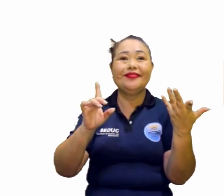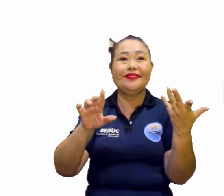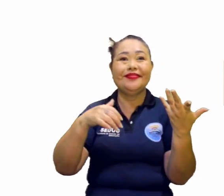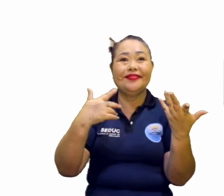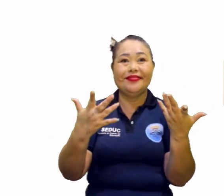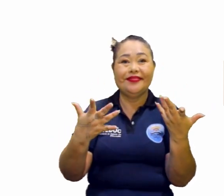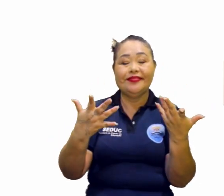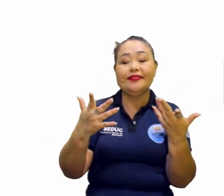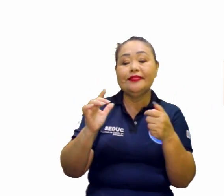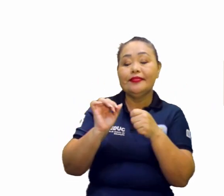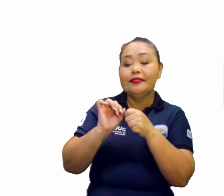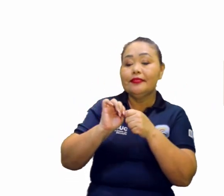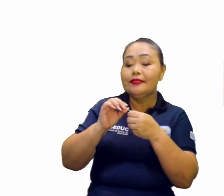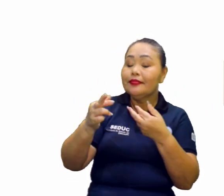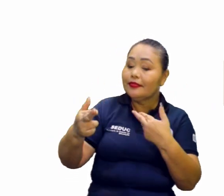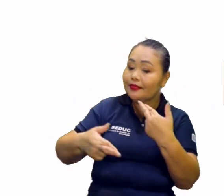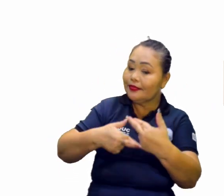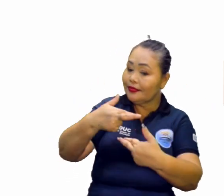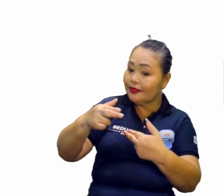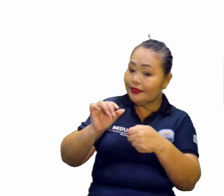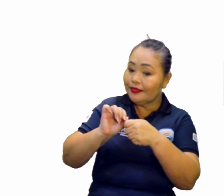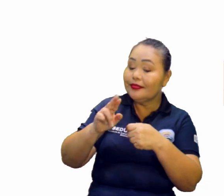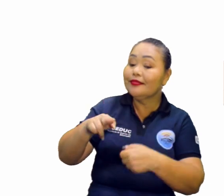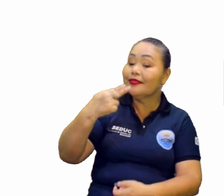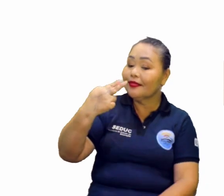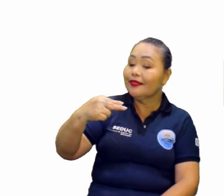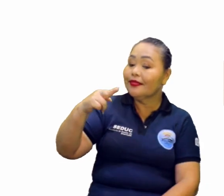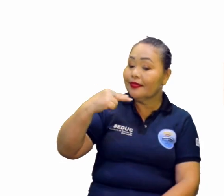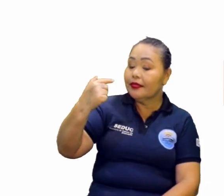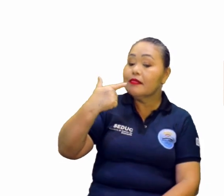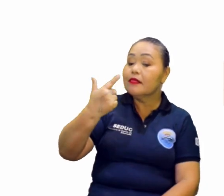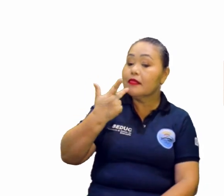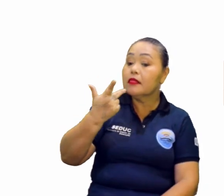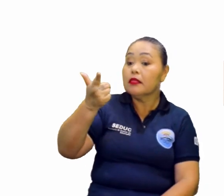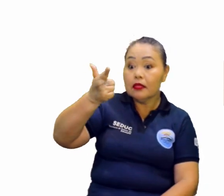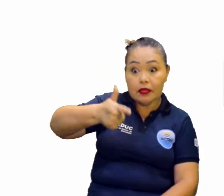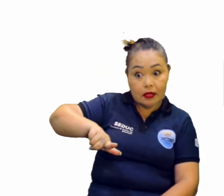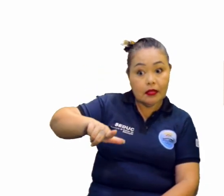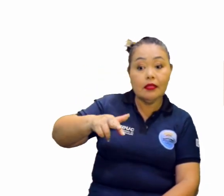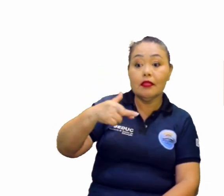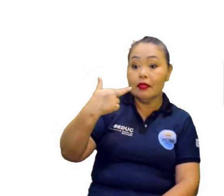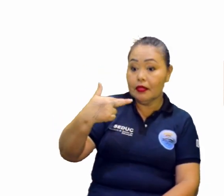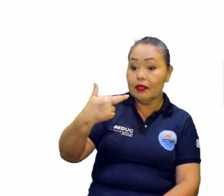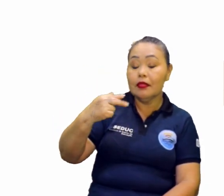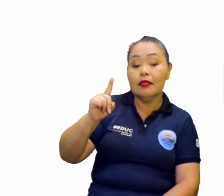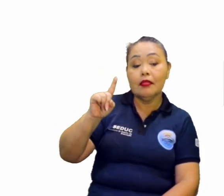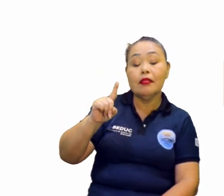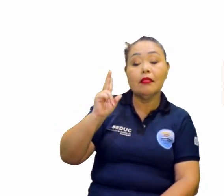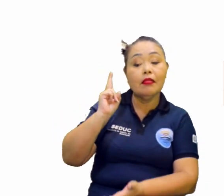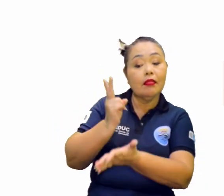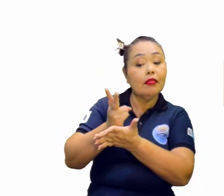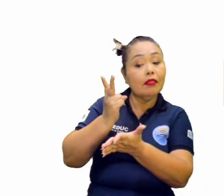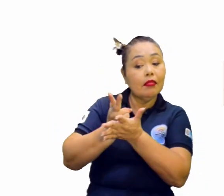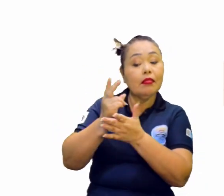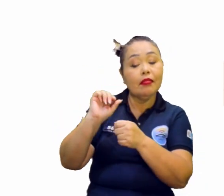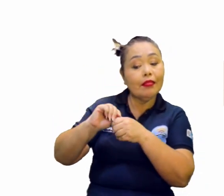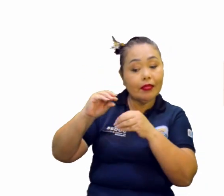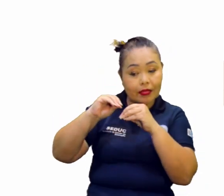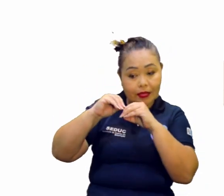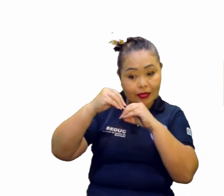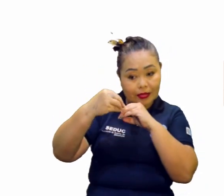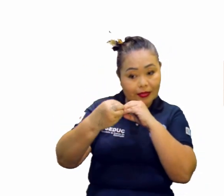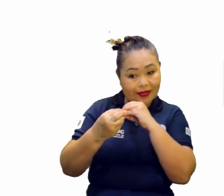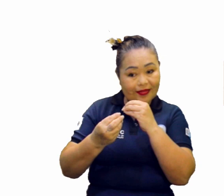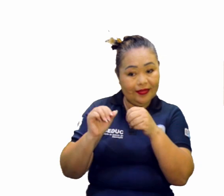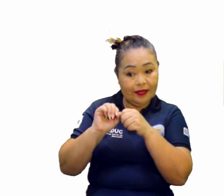reciclagem de nutrientes, né, como a gente vem sempre falando aqui para vocês, presença desses micro-organismos decompositores que